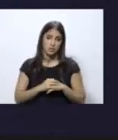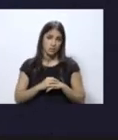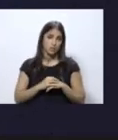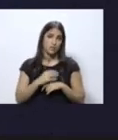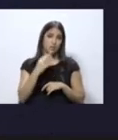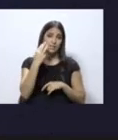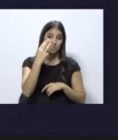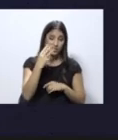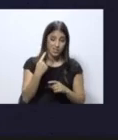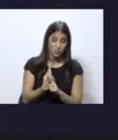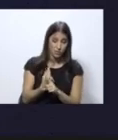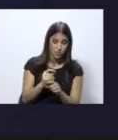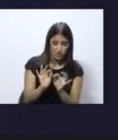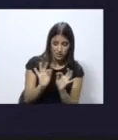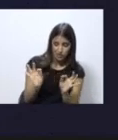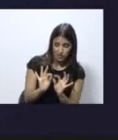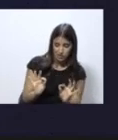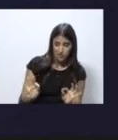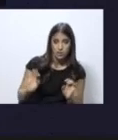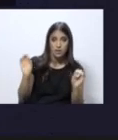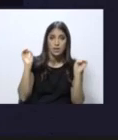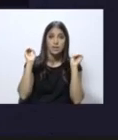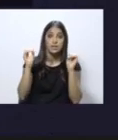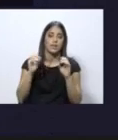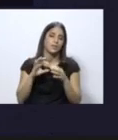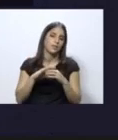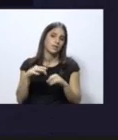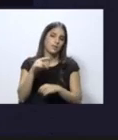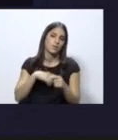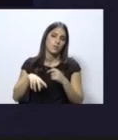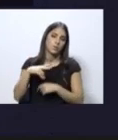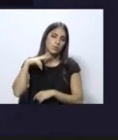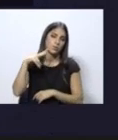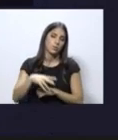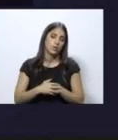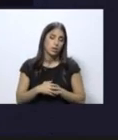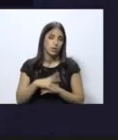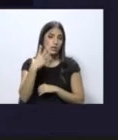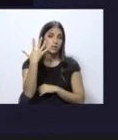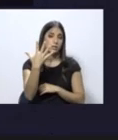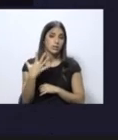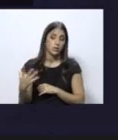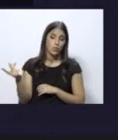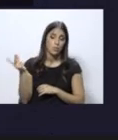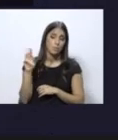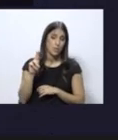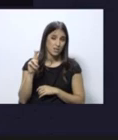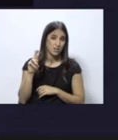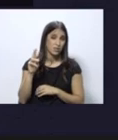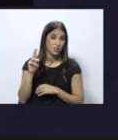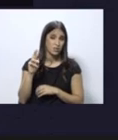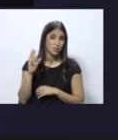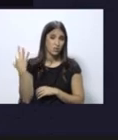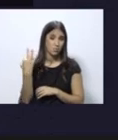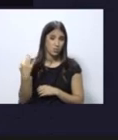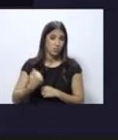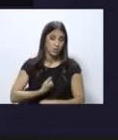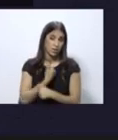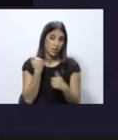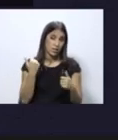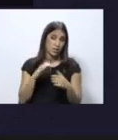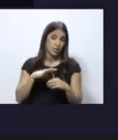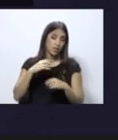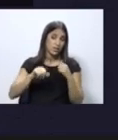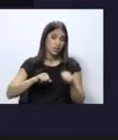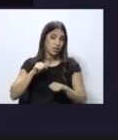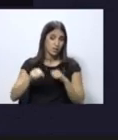três linhas sobre a volta a Portugal, sobre a conquista, sobre o penta do futebol, da W52 Futebol Clube do Porto, no ciclismo.